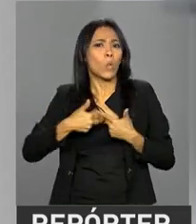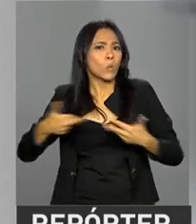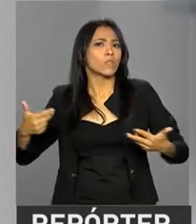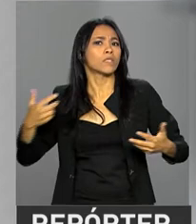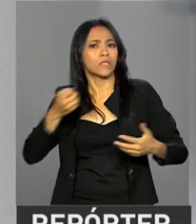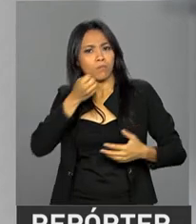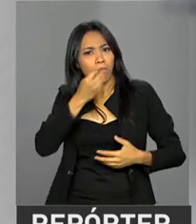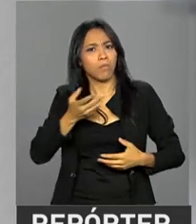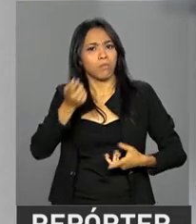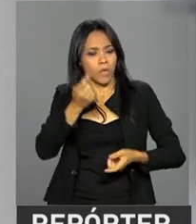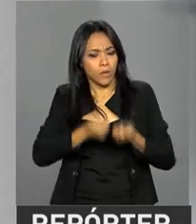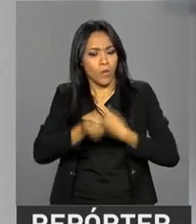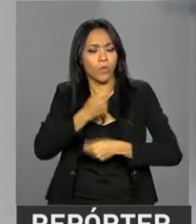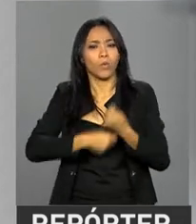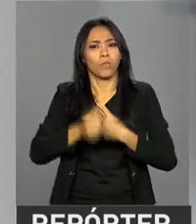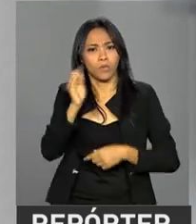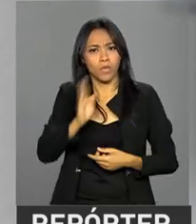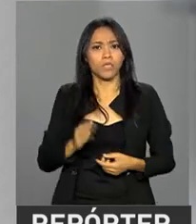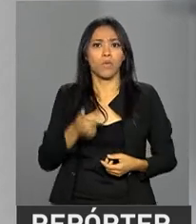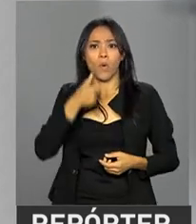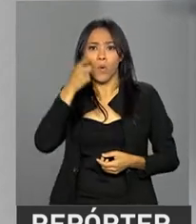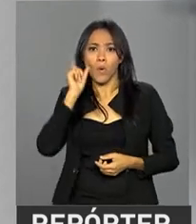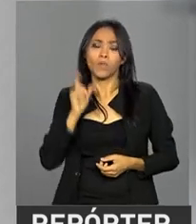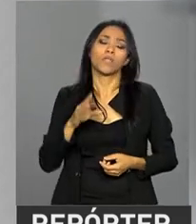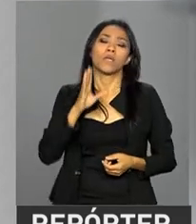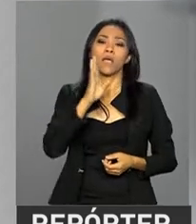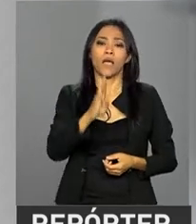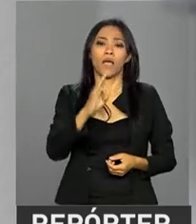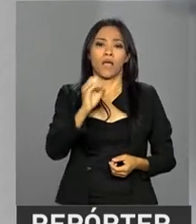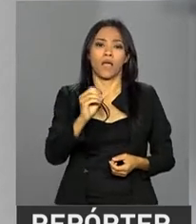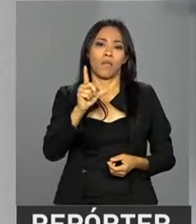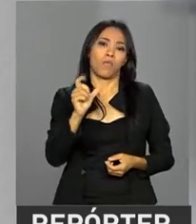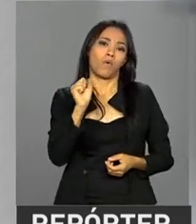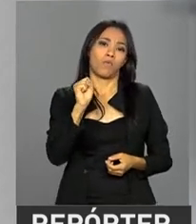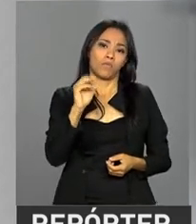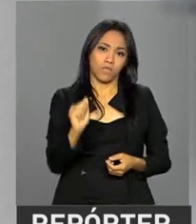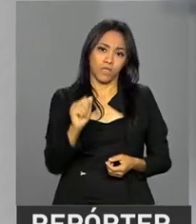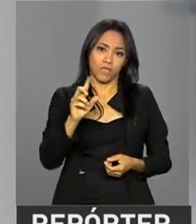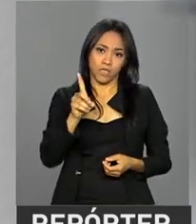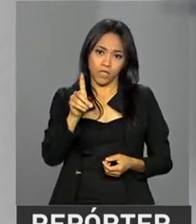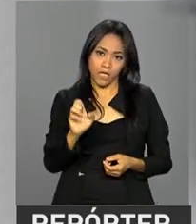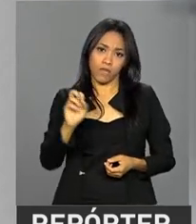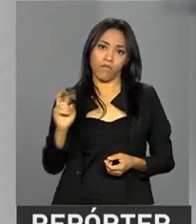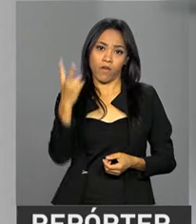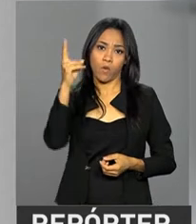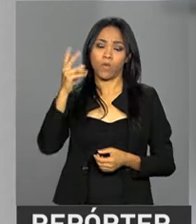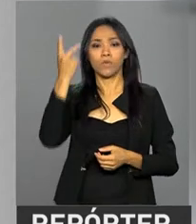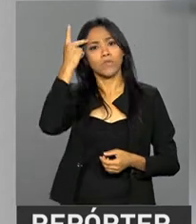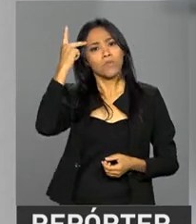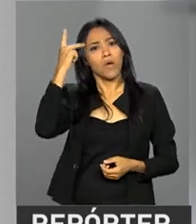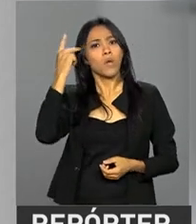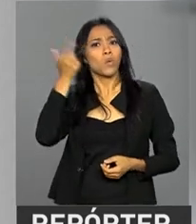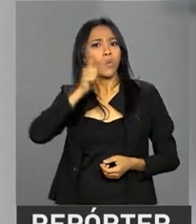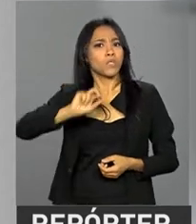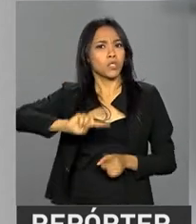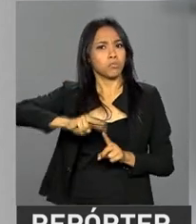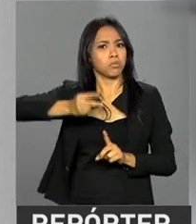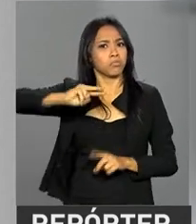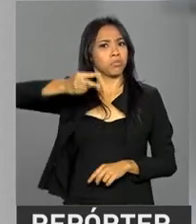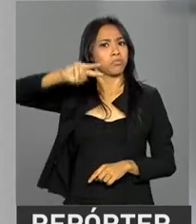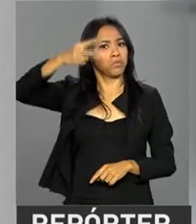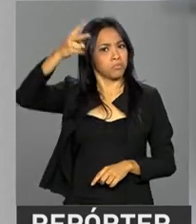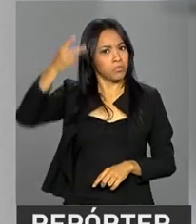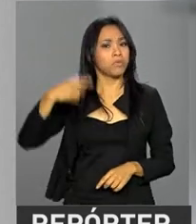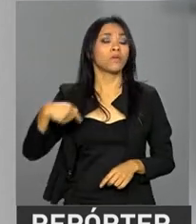mais uma vez à bolsa de valores de são paulo é registrou um recorde um recorde histórico também lembrou aí que as vendas de